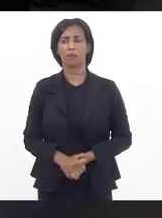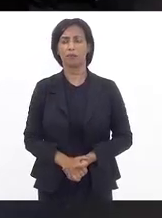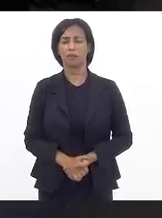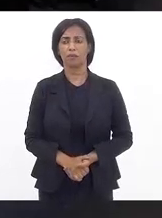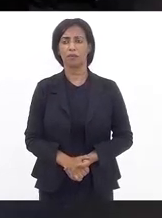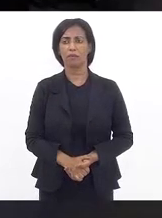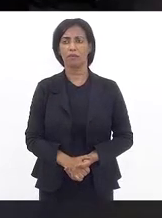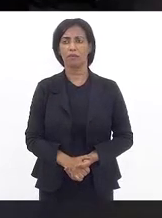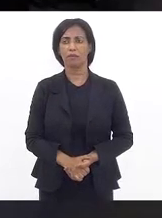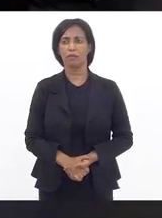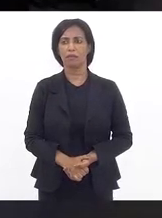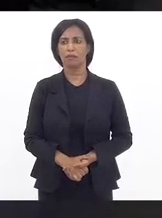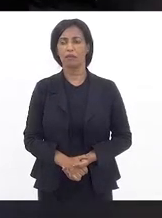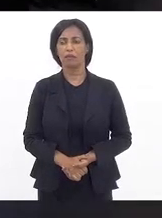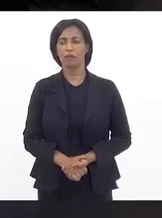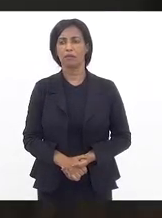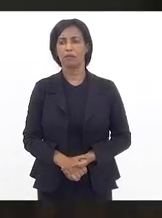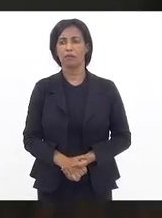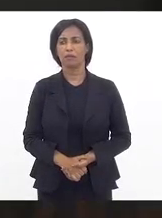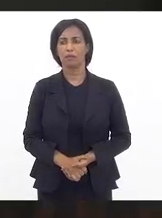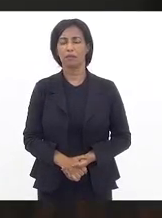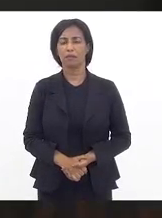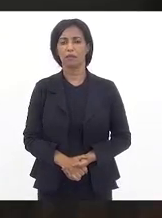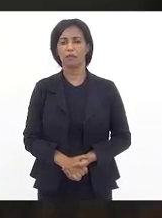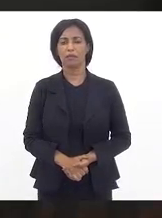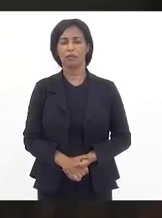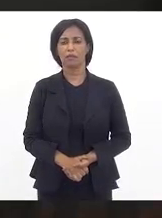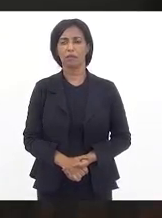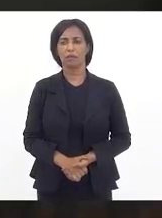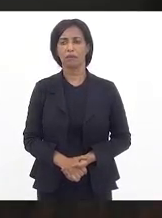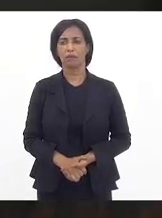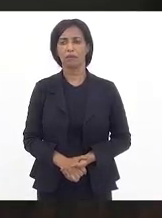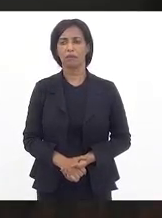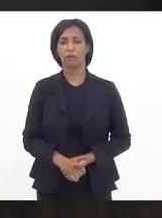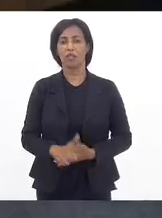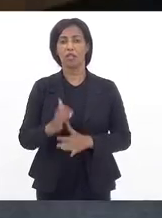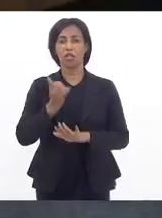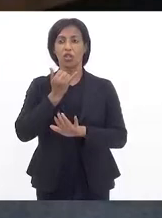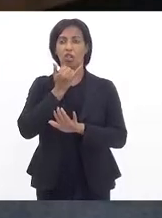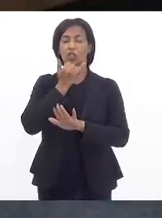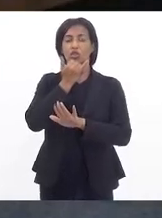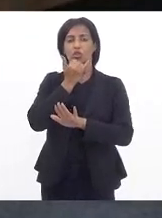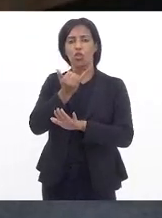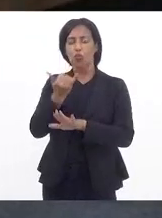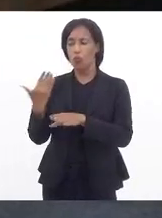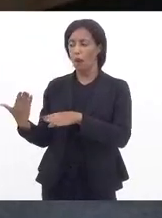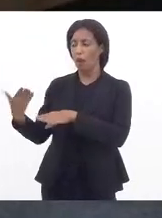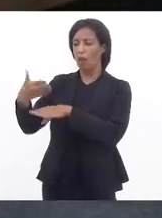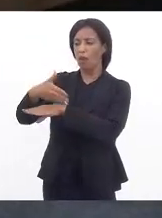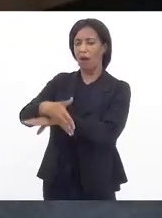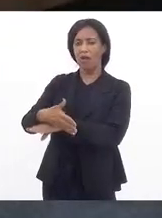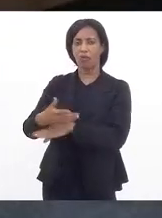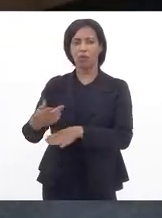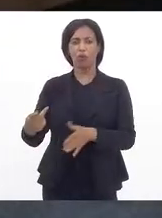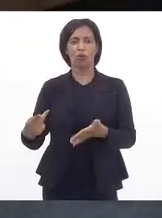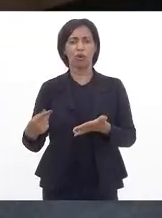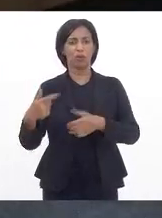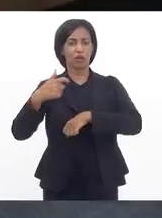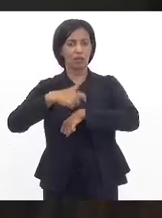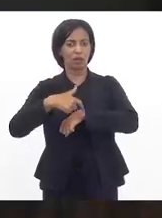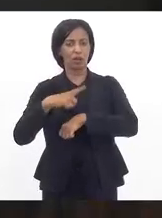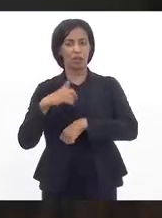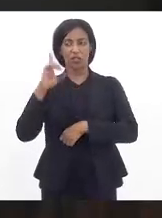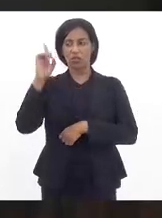Eu pediria Eu pediria colega eu entrei agora mas tem o mesmo direito de parlamentar com a senhora Eu